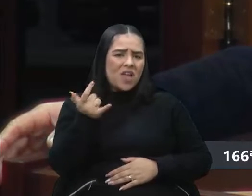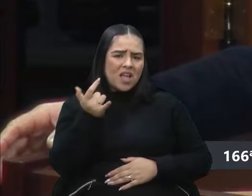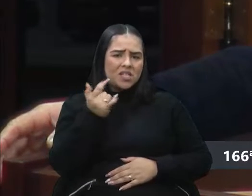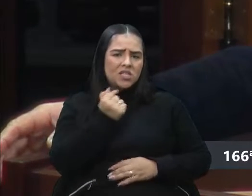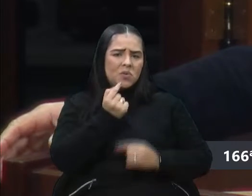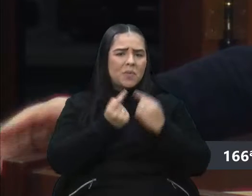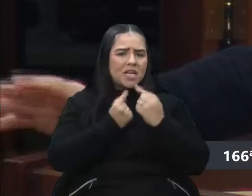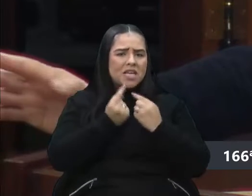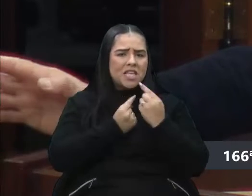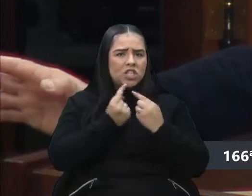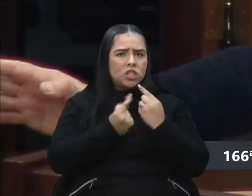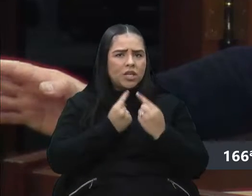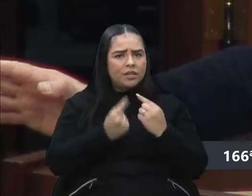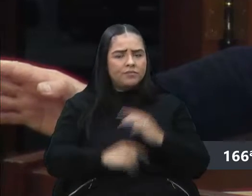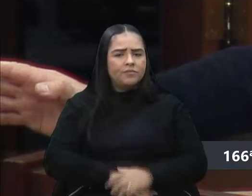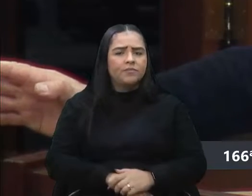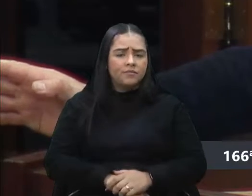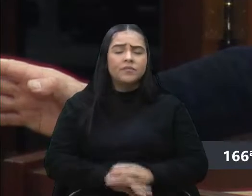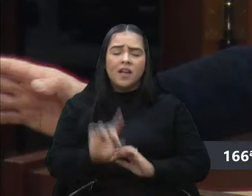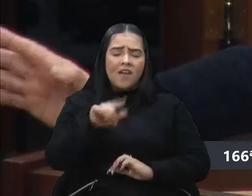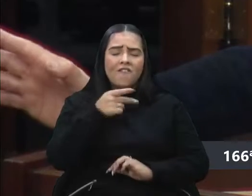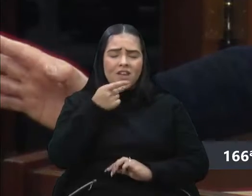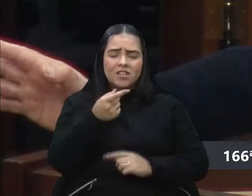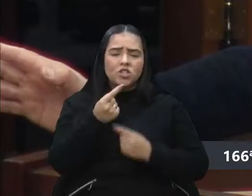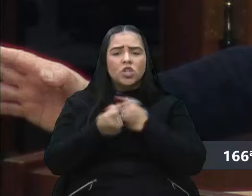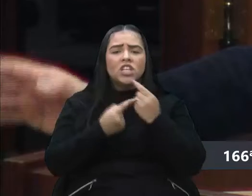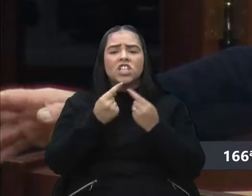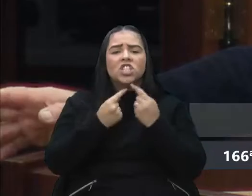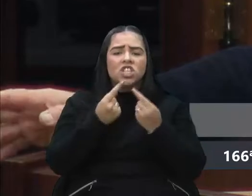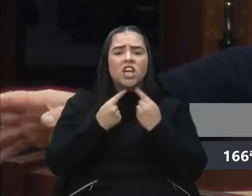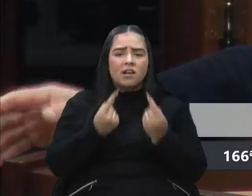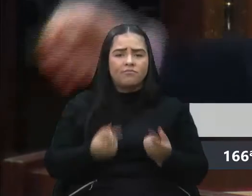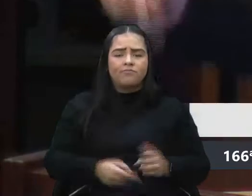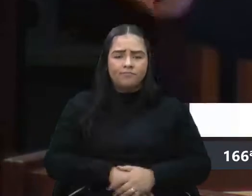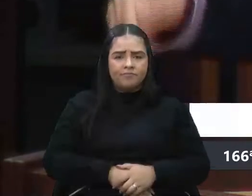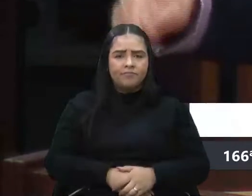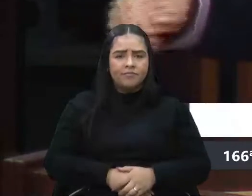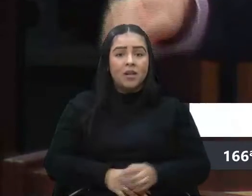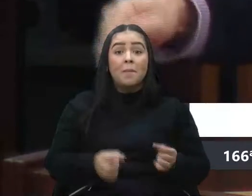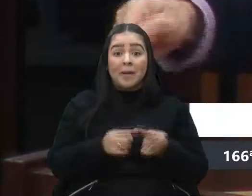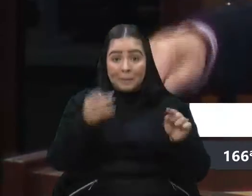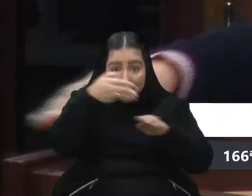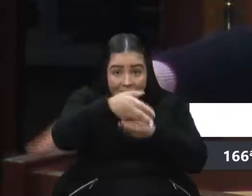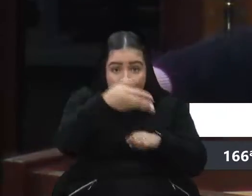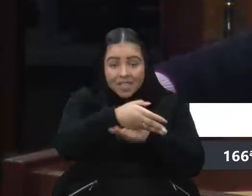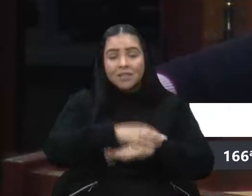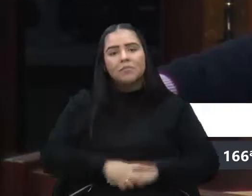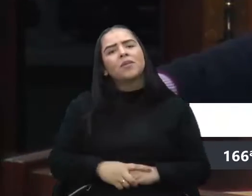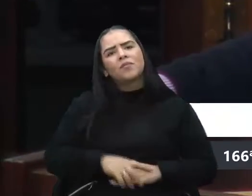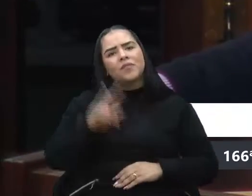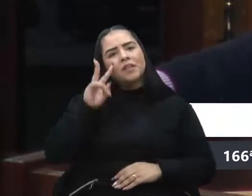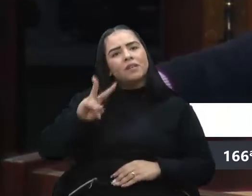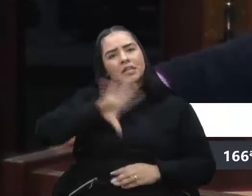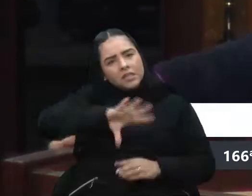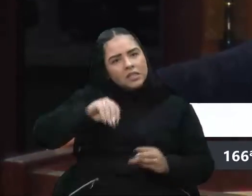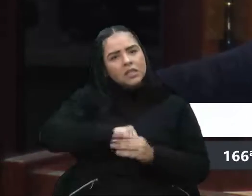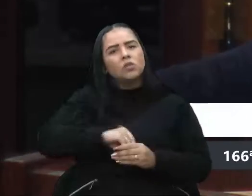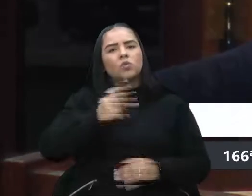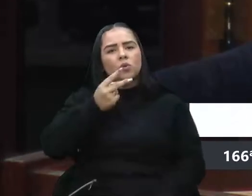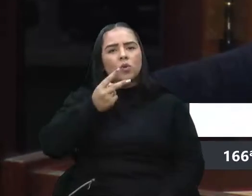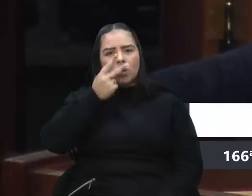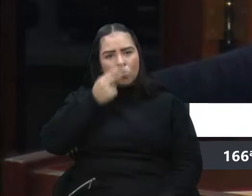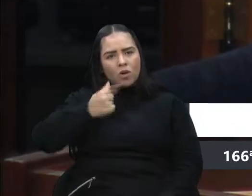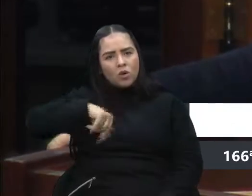criticar. A coisa mais fácil que tem é criticar, principalmente de longe. Mas participa, esteja lá dentro como nós participamos,